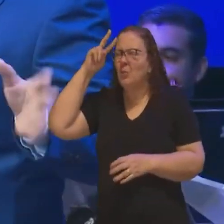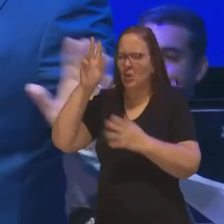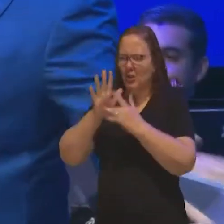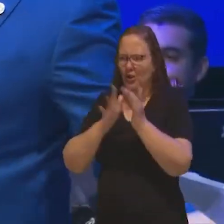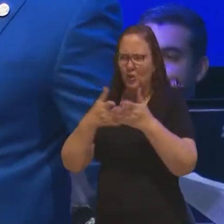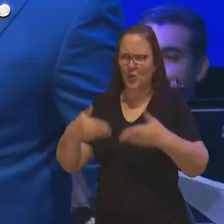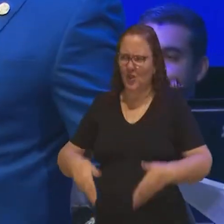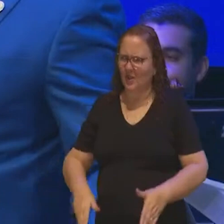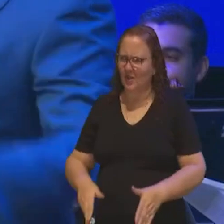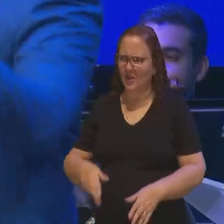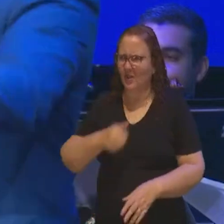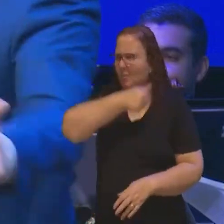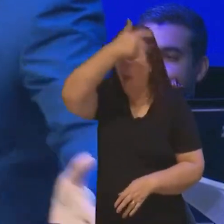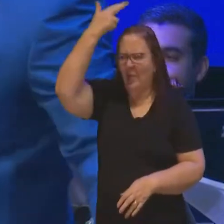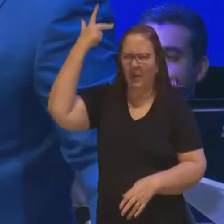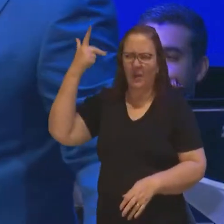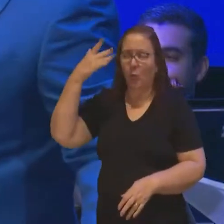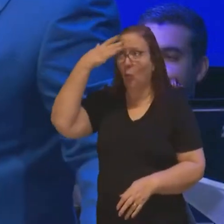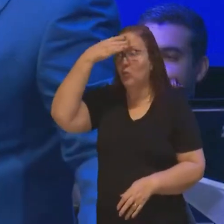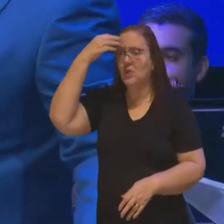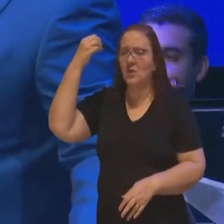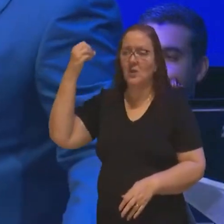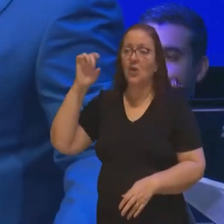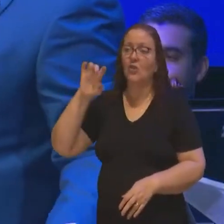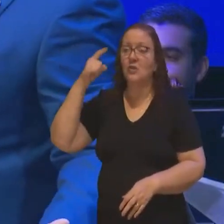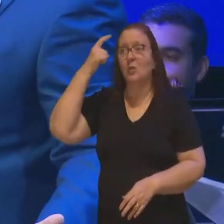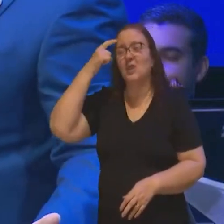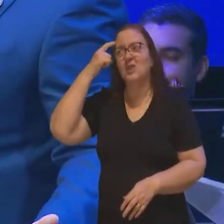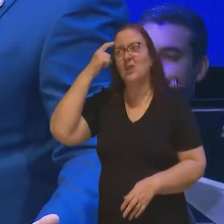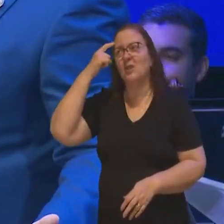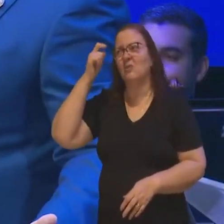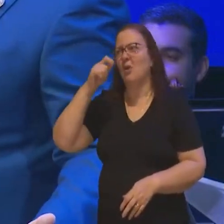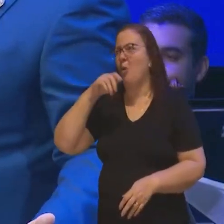nenhuma, aquilo passou. Mataram o nosso Cristo.